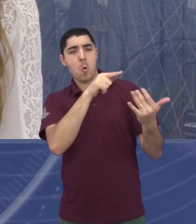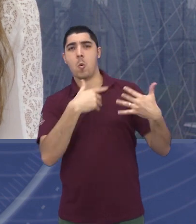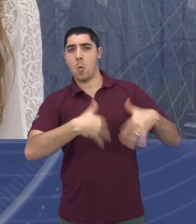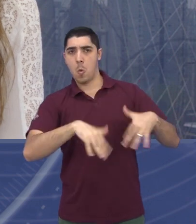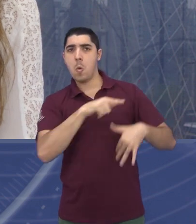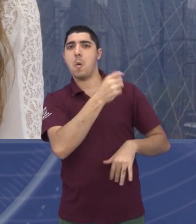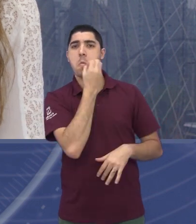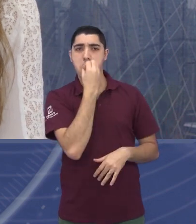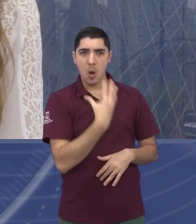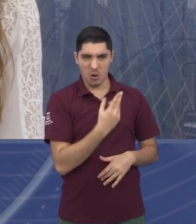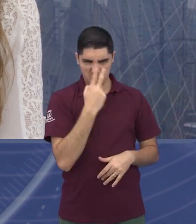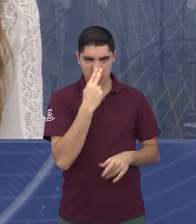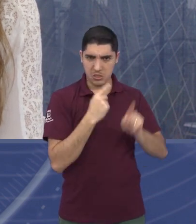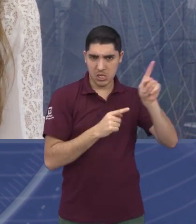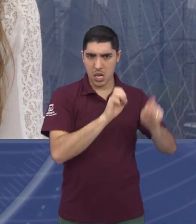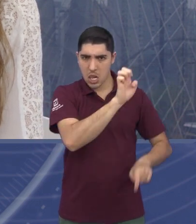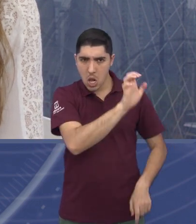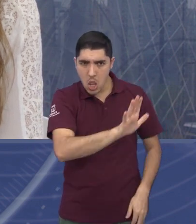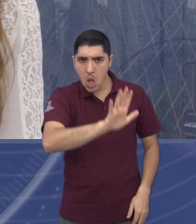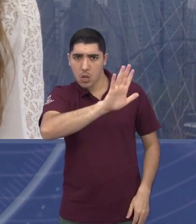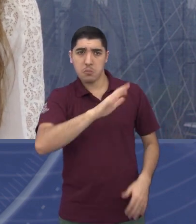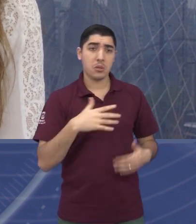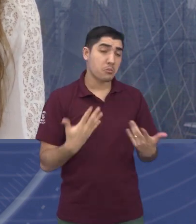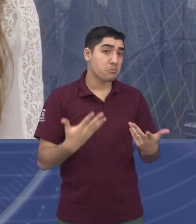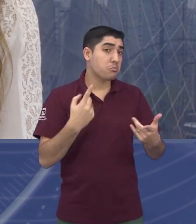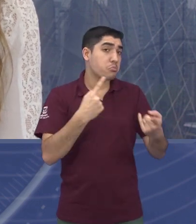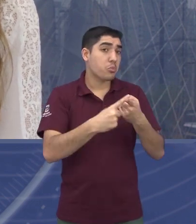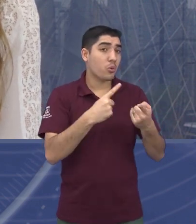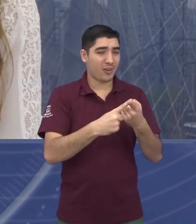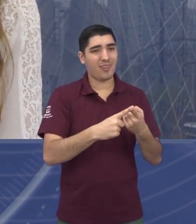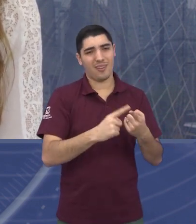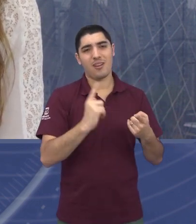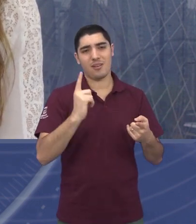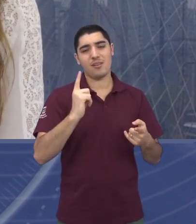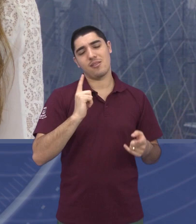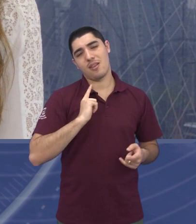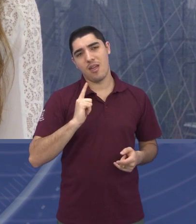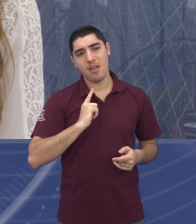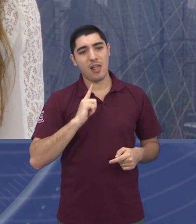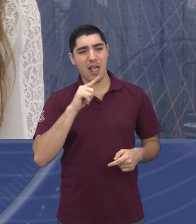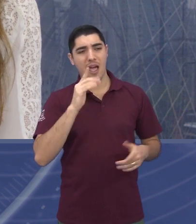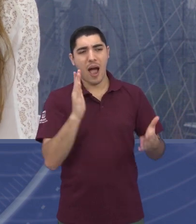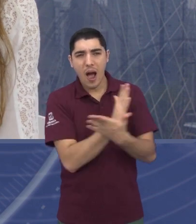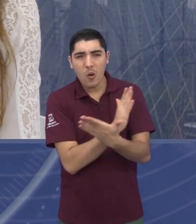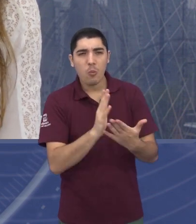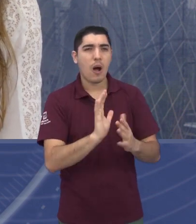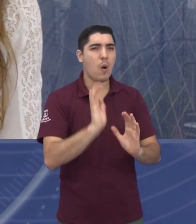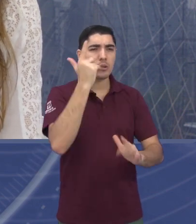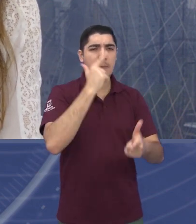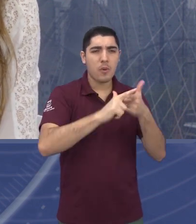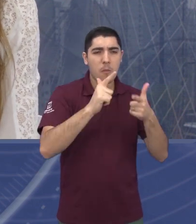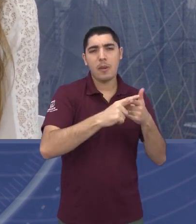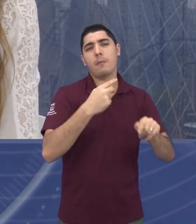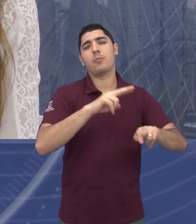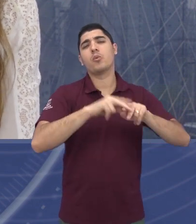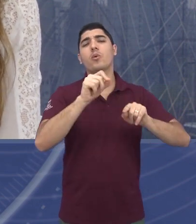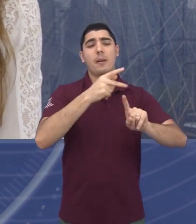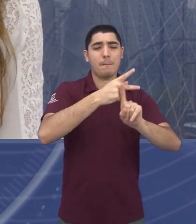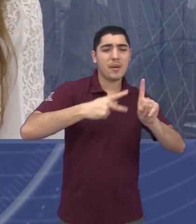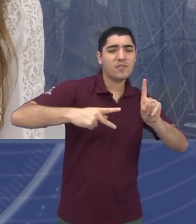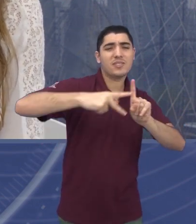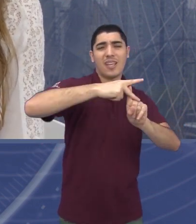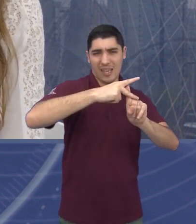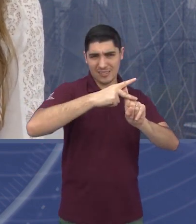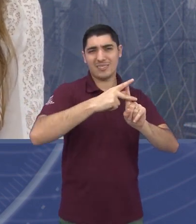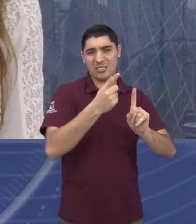velhice? A gente falava, antes de começar o programa, que eles também estão com alguns problemas, a questão de previdência, né? Muitos